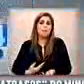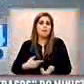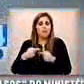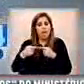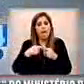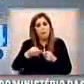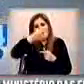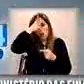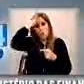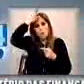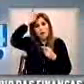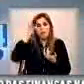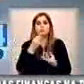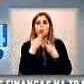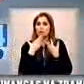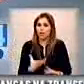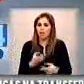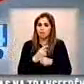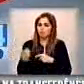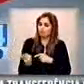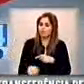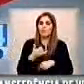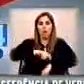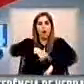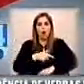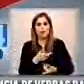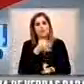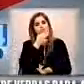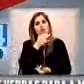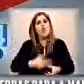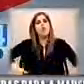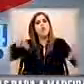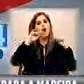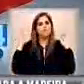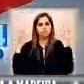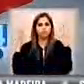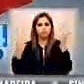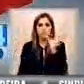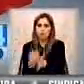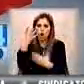parabéns pelo prémio, obrigado por ter vindo a estas 24 horas falar de uma nova floresta que está aí a nascer.